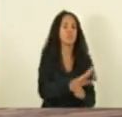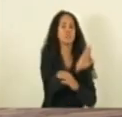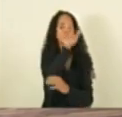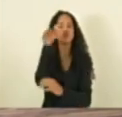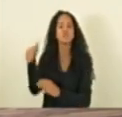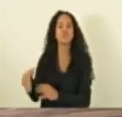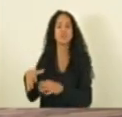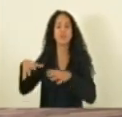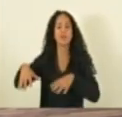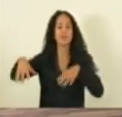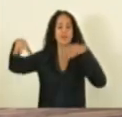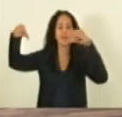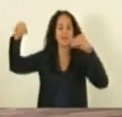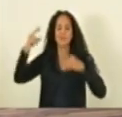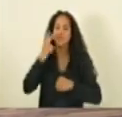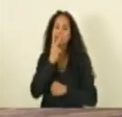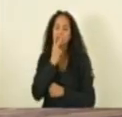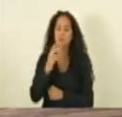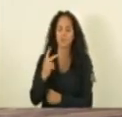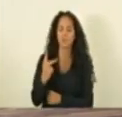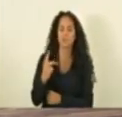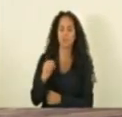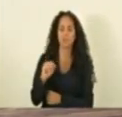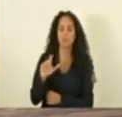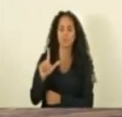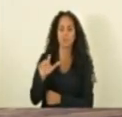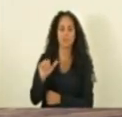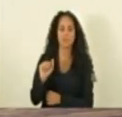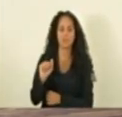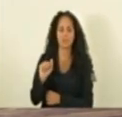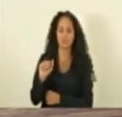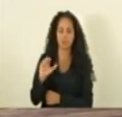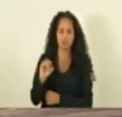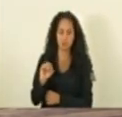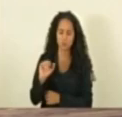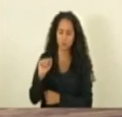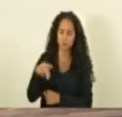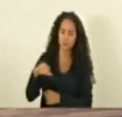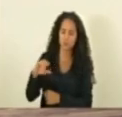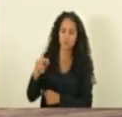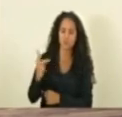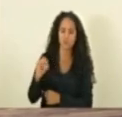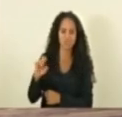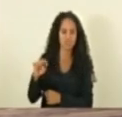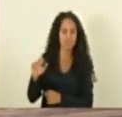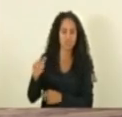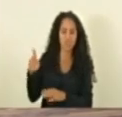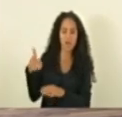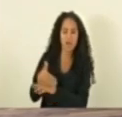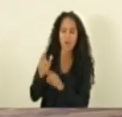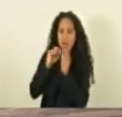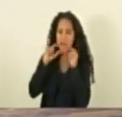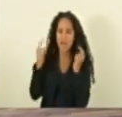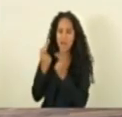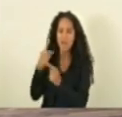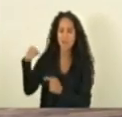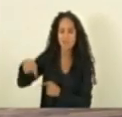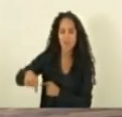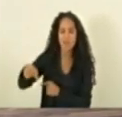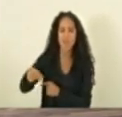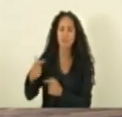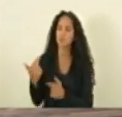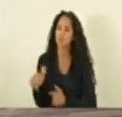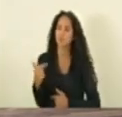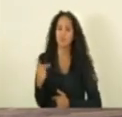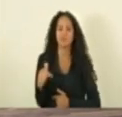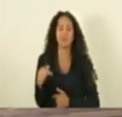Anchieta. São essas pessoas que muito raramente têm acesso à Assembleia Legislativa. São essas pessoas que